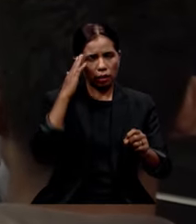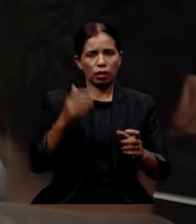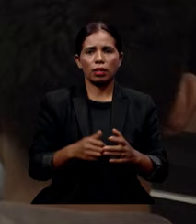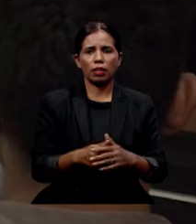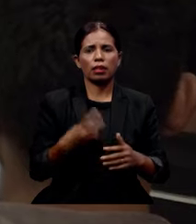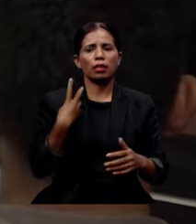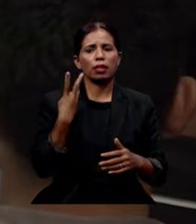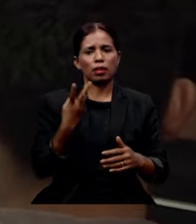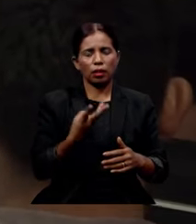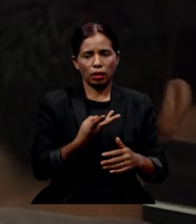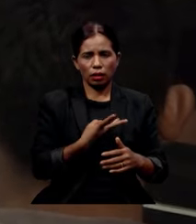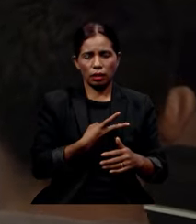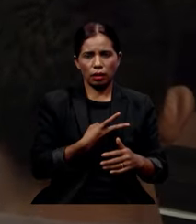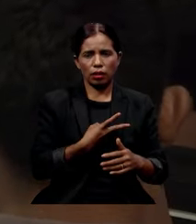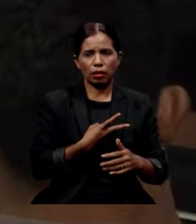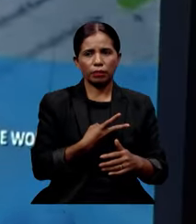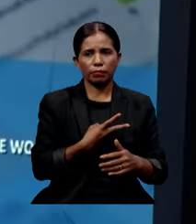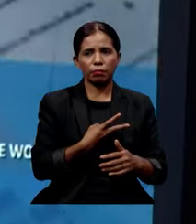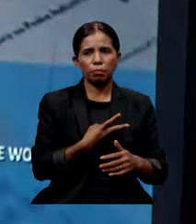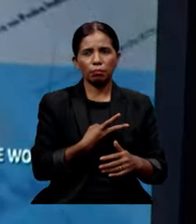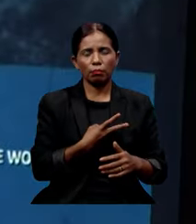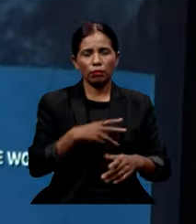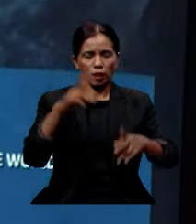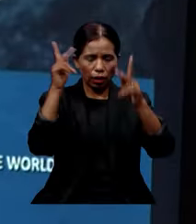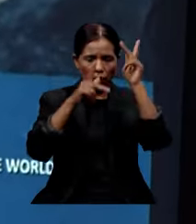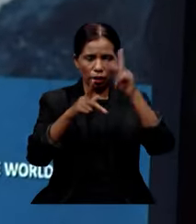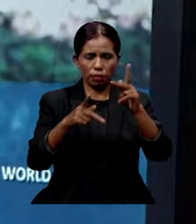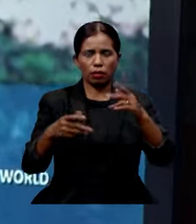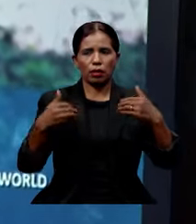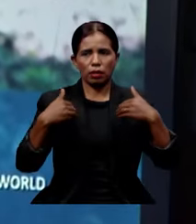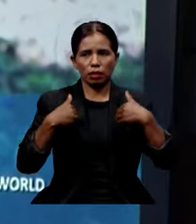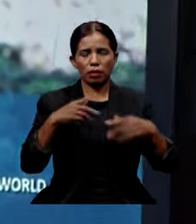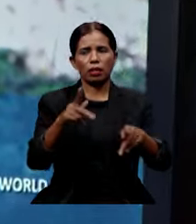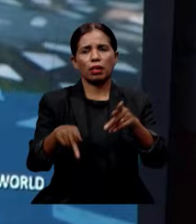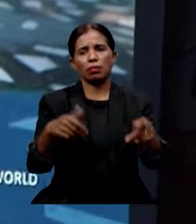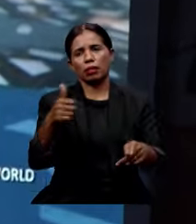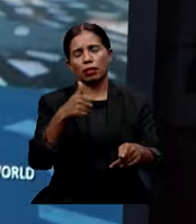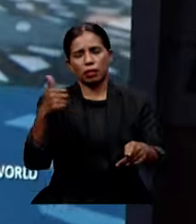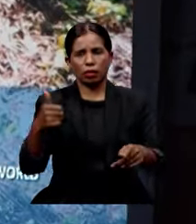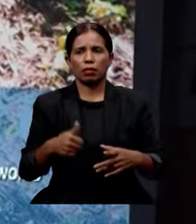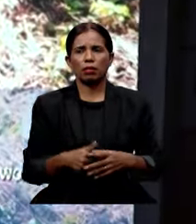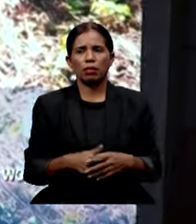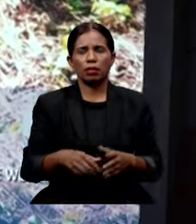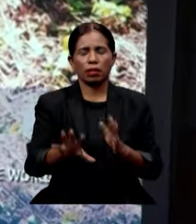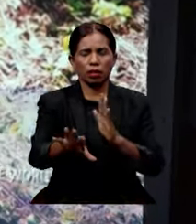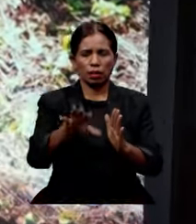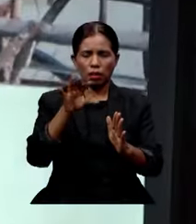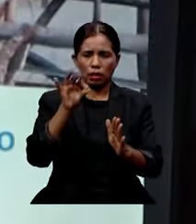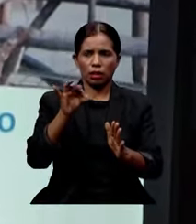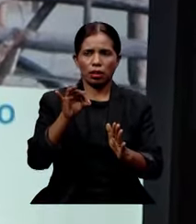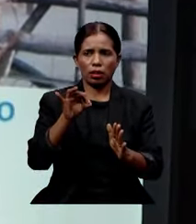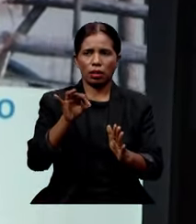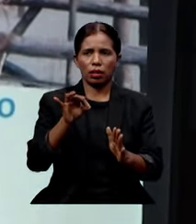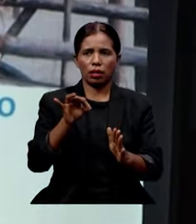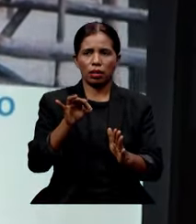tá, tinha caso de René Moço, tem sido dar um balão, né? Que nós retam